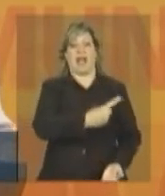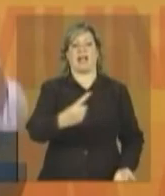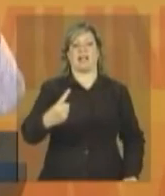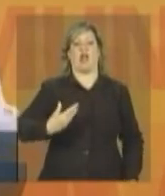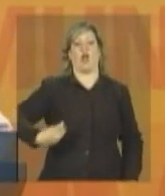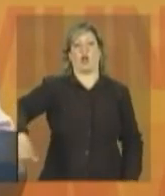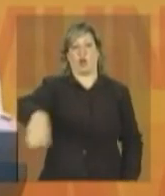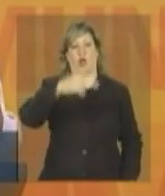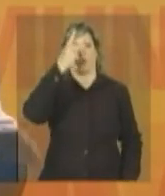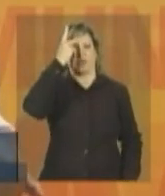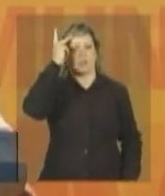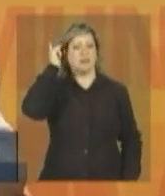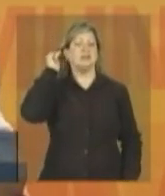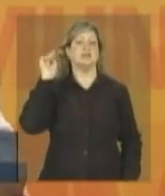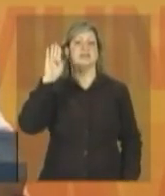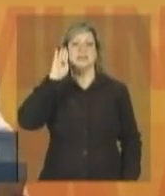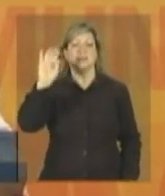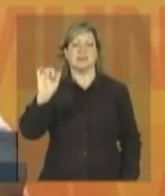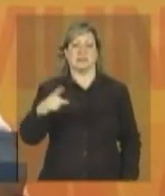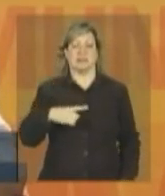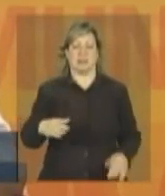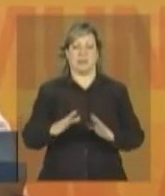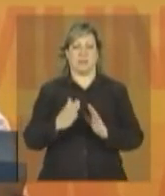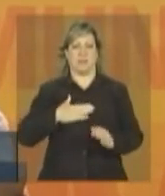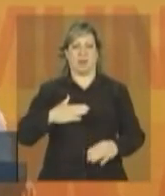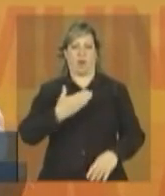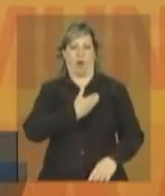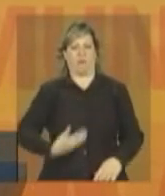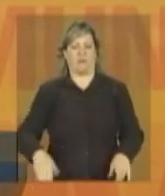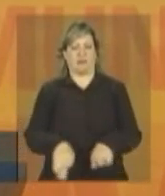nós, especialmente um compromisso do meu governo.